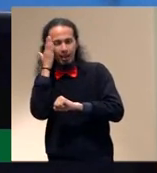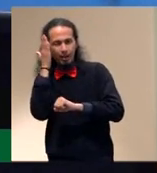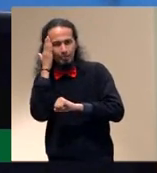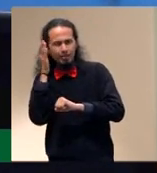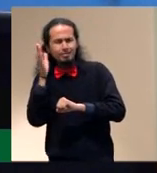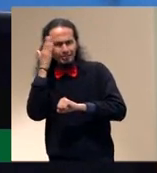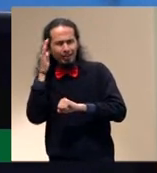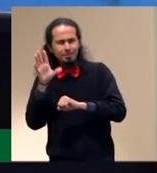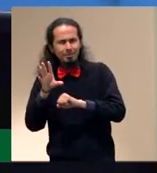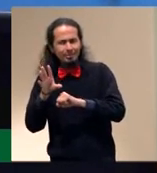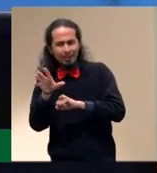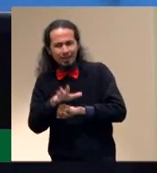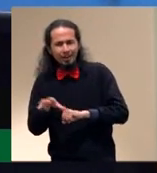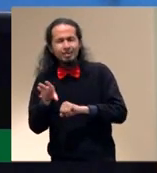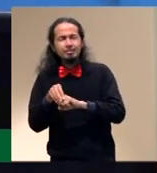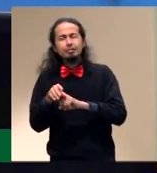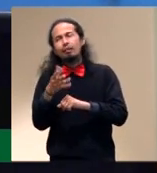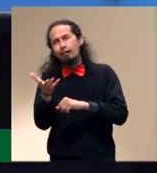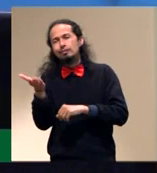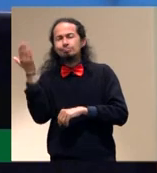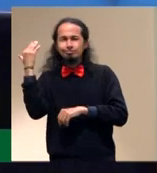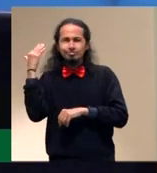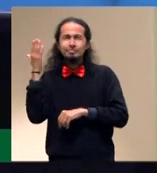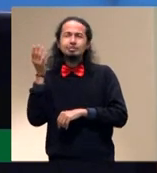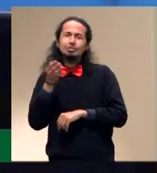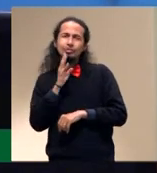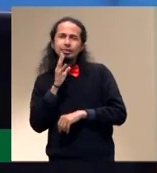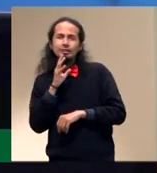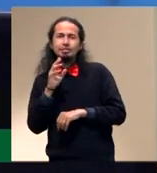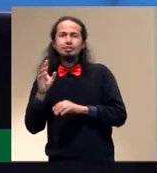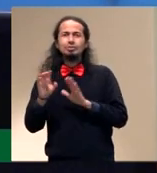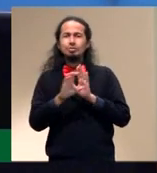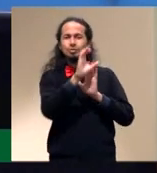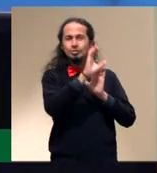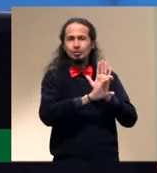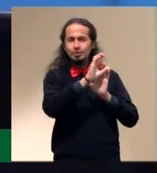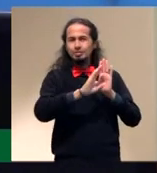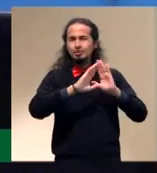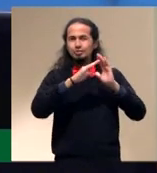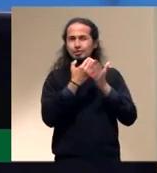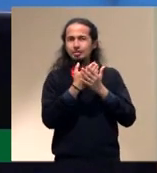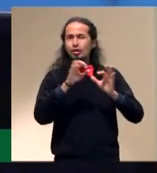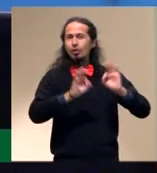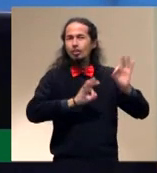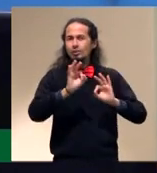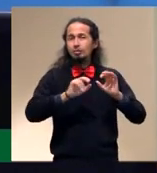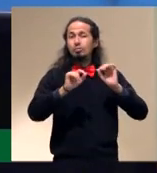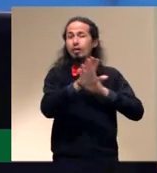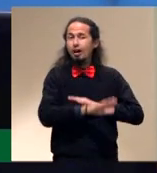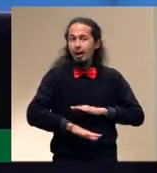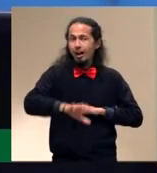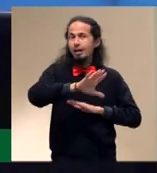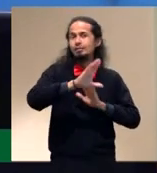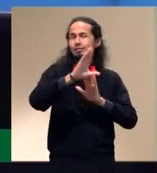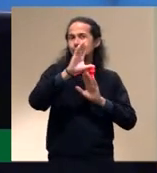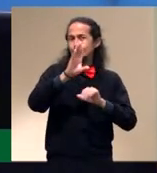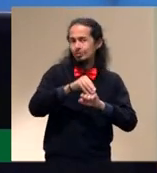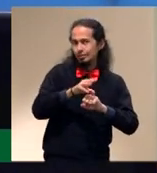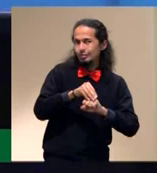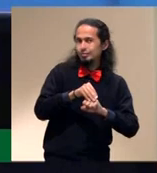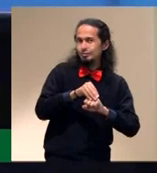que, tradicionalmente, os currículos escolares eles são organizados por área de conhecimento e